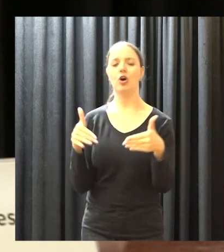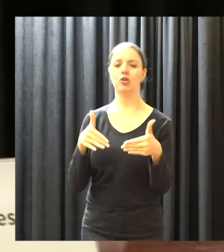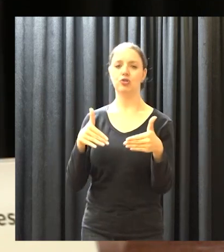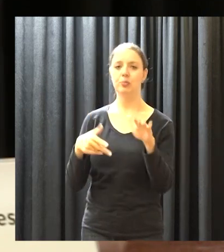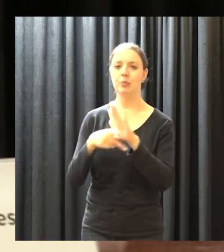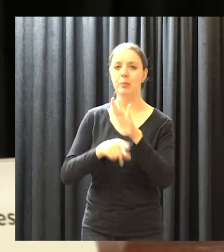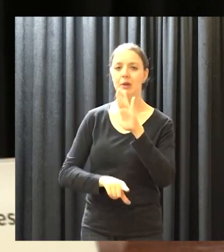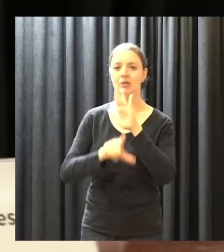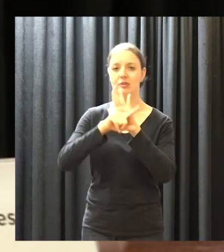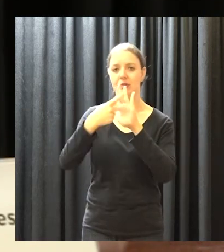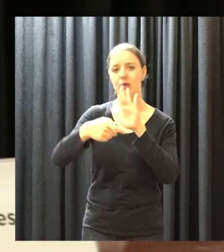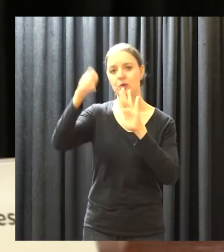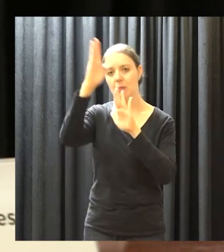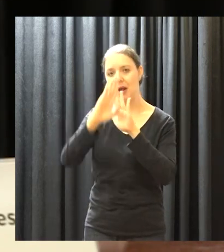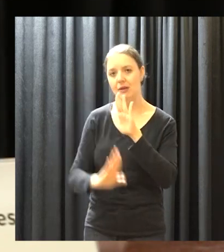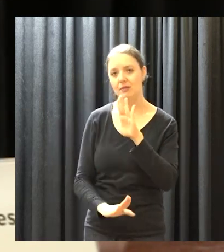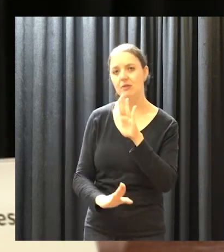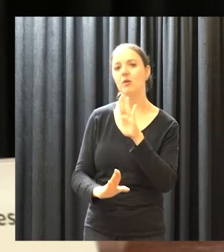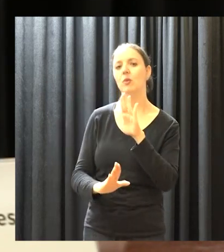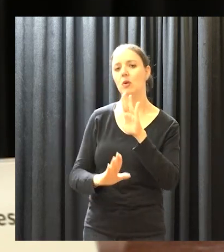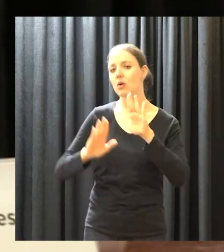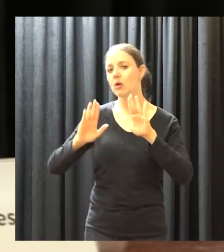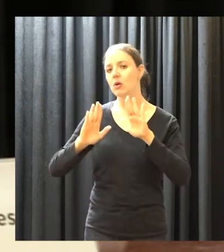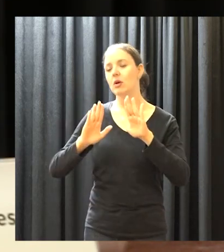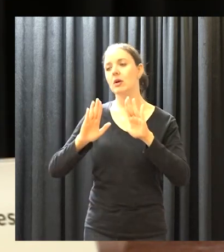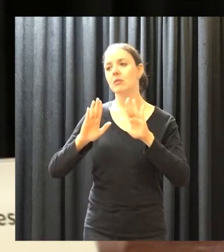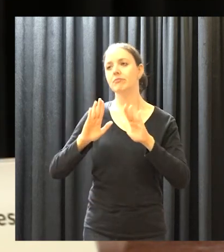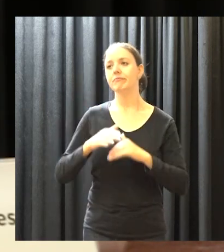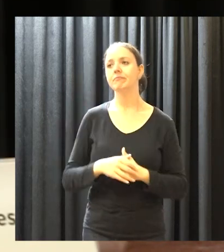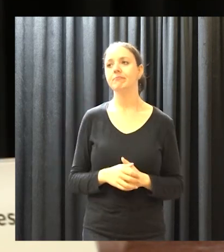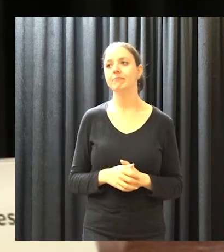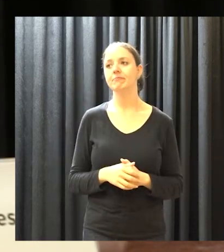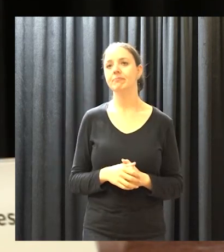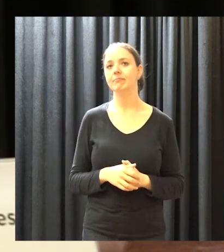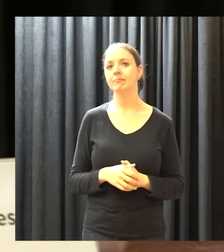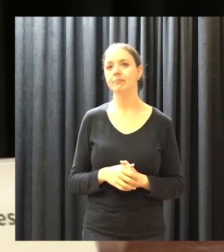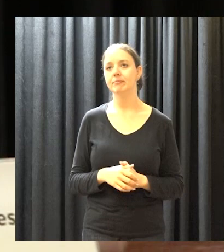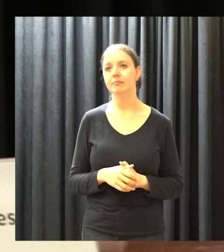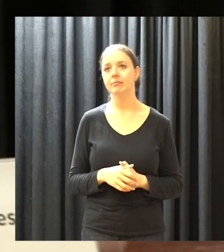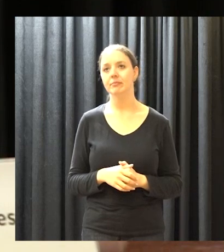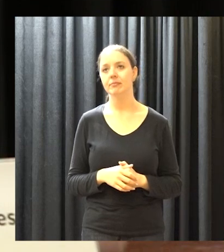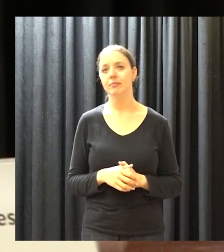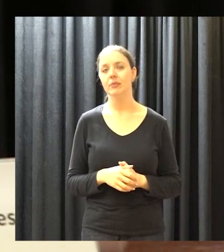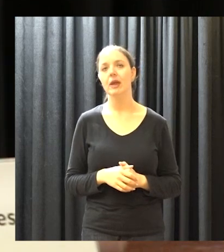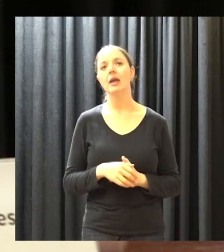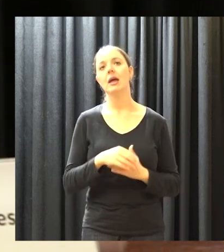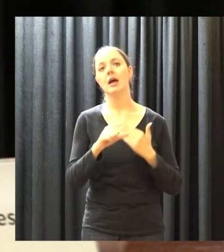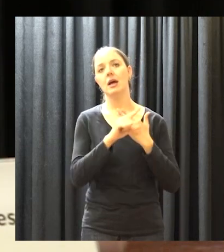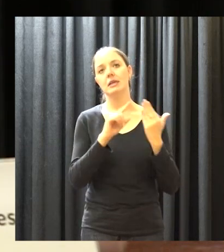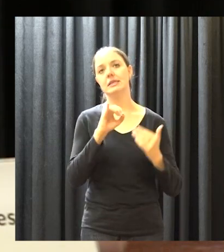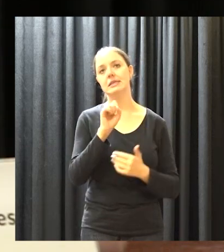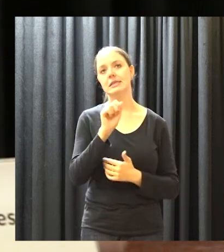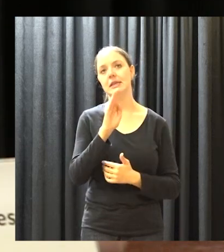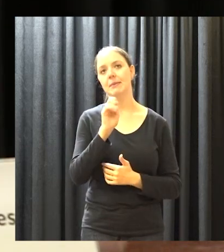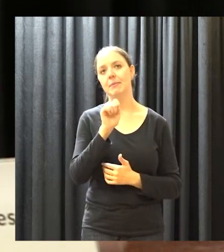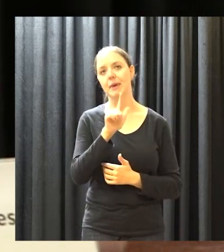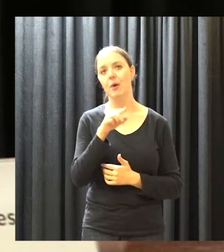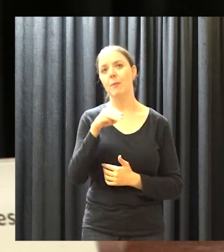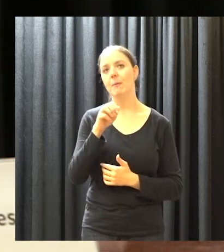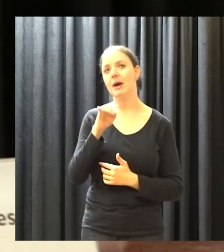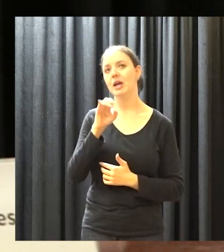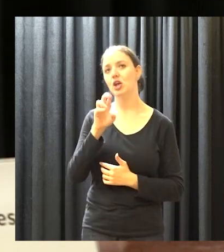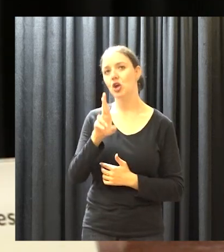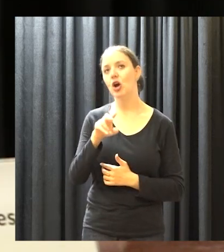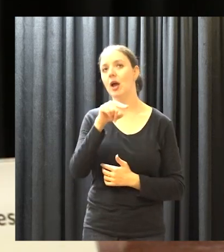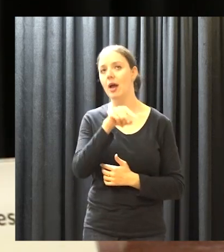da legislação brasileira sobre a deficiência, que, segundo Isabel Maior, é uma das mais completas do mundo no que